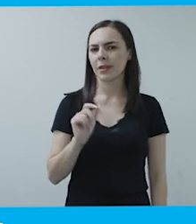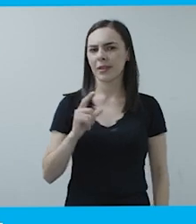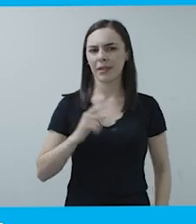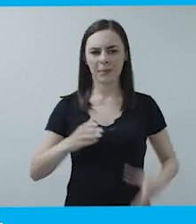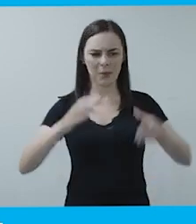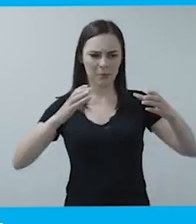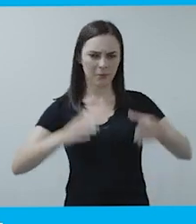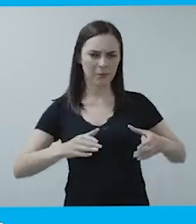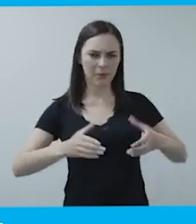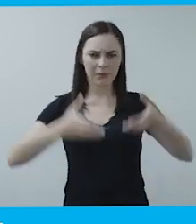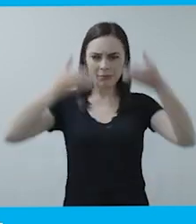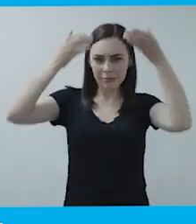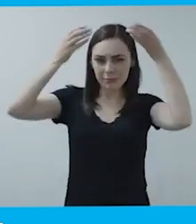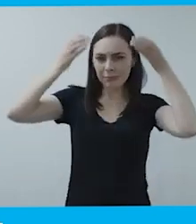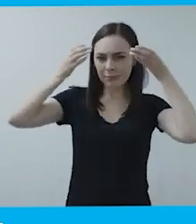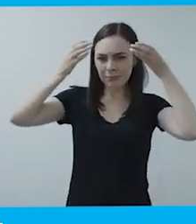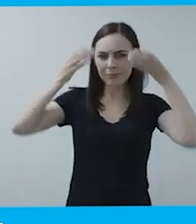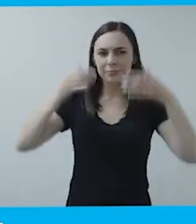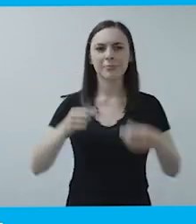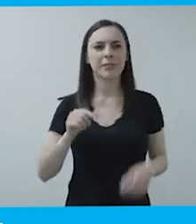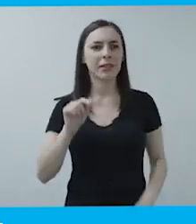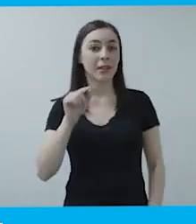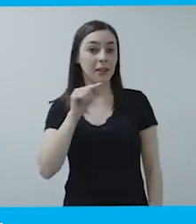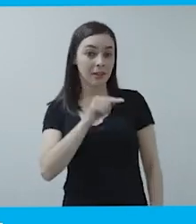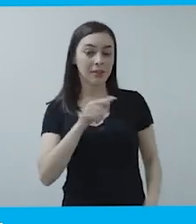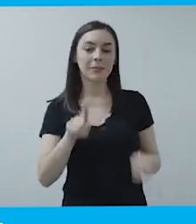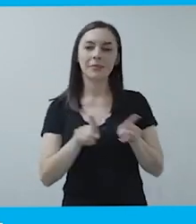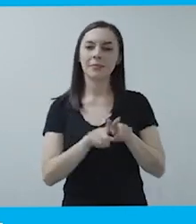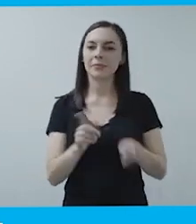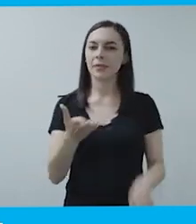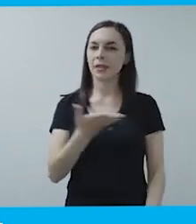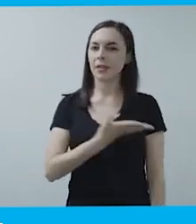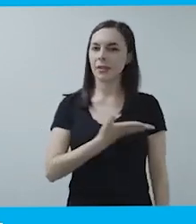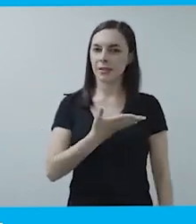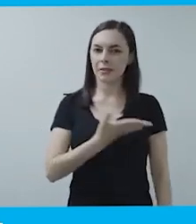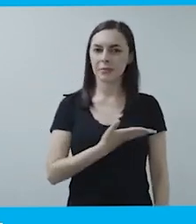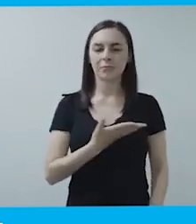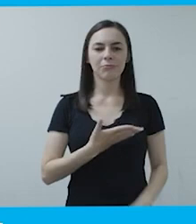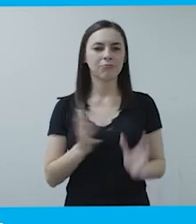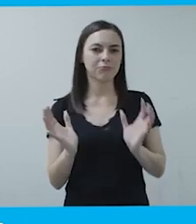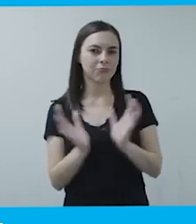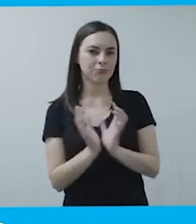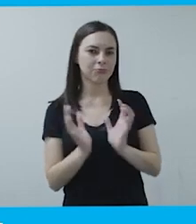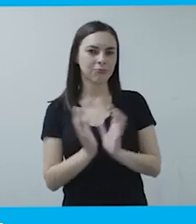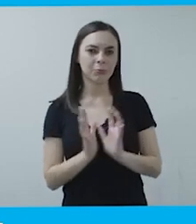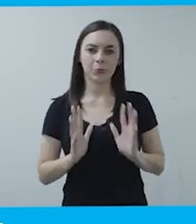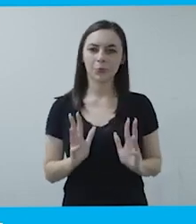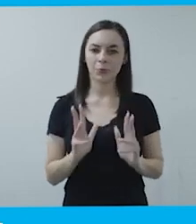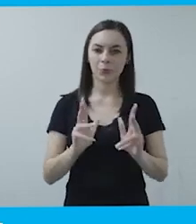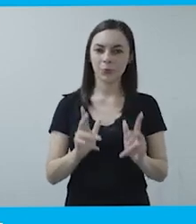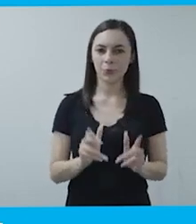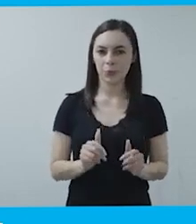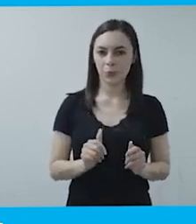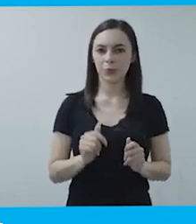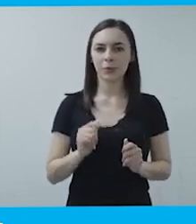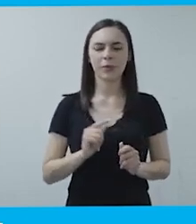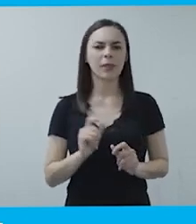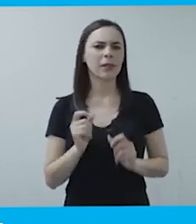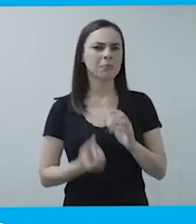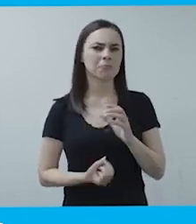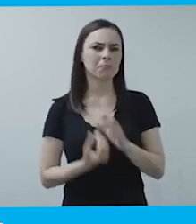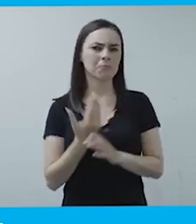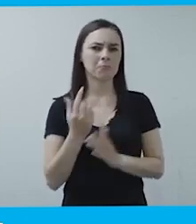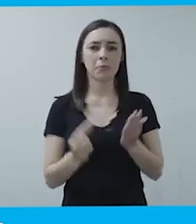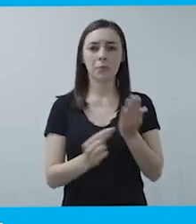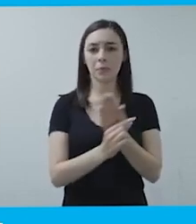panela na cabeça. Ele e os seus amigos, a turma toda do menino maluquinho é uma criação